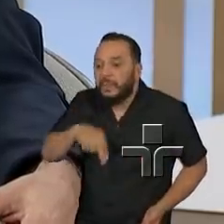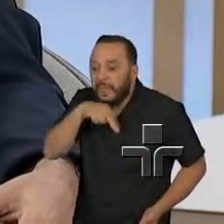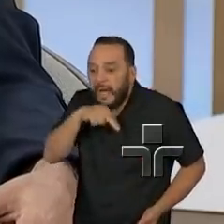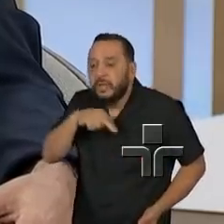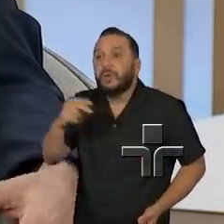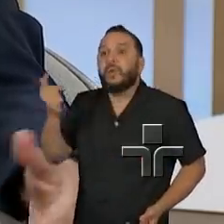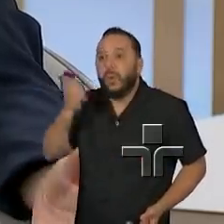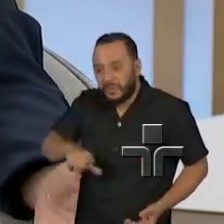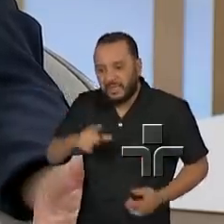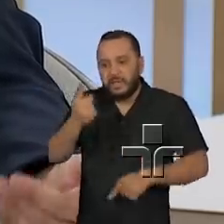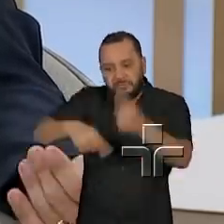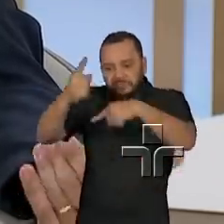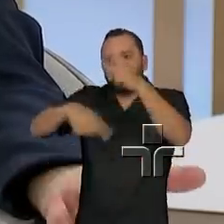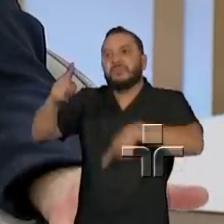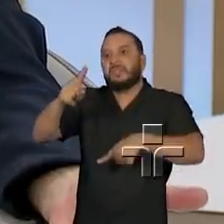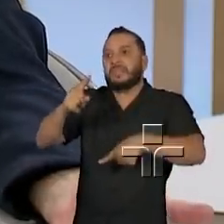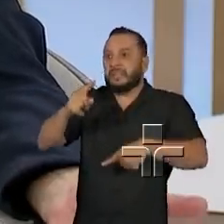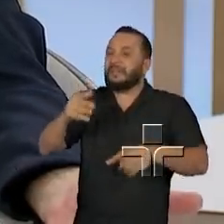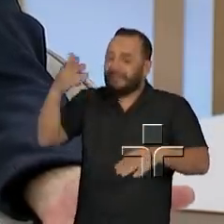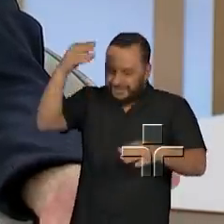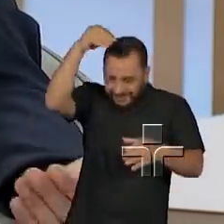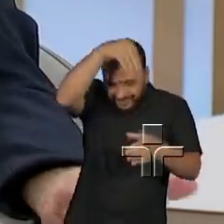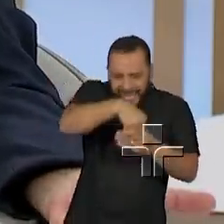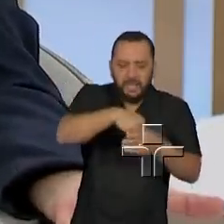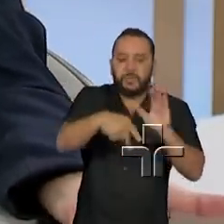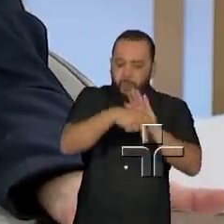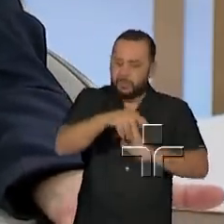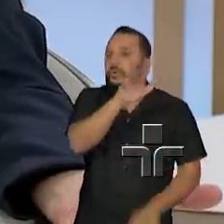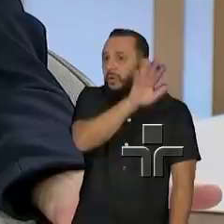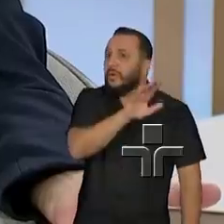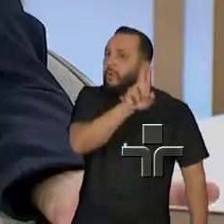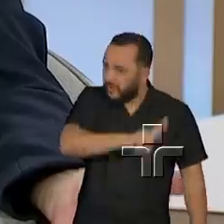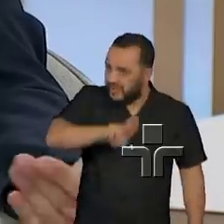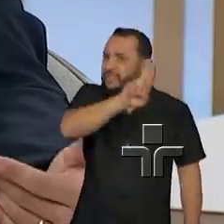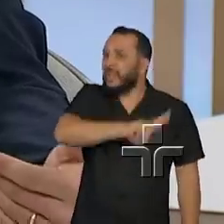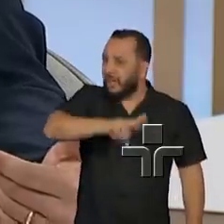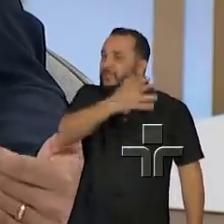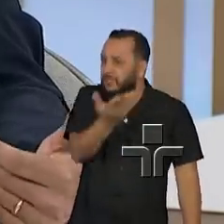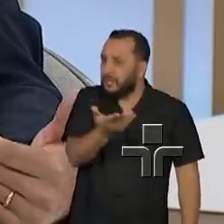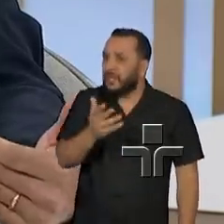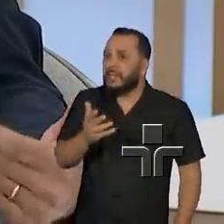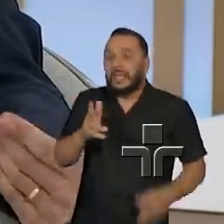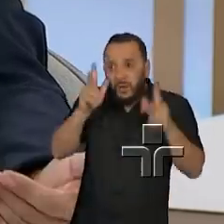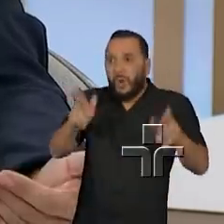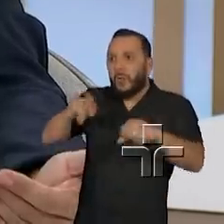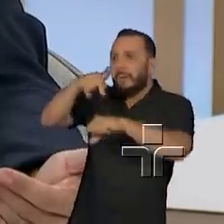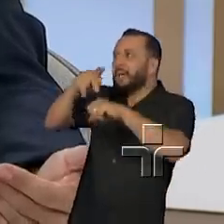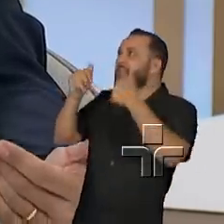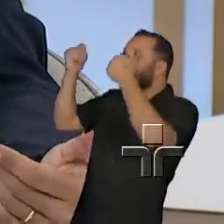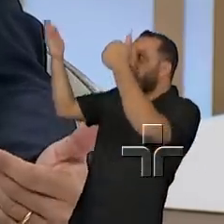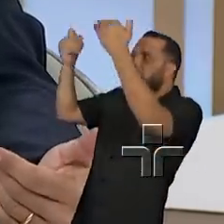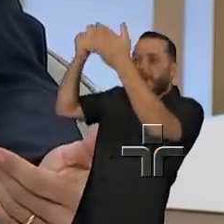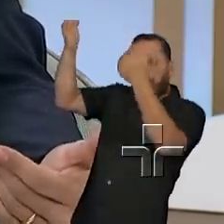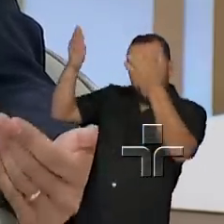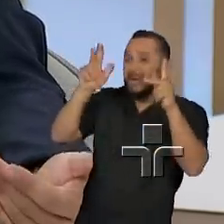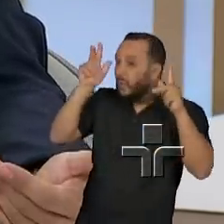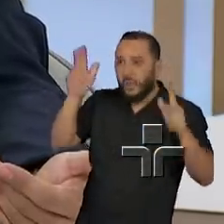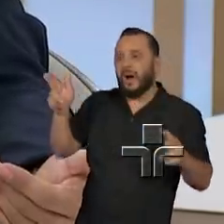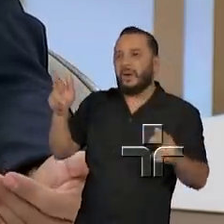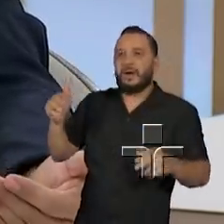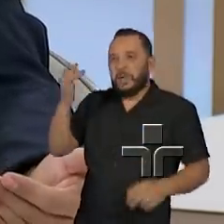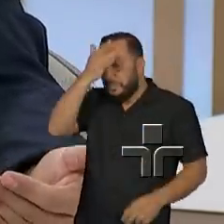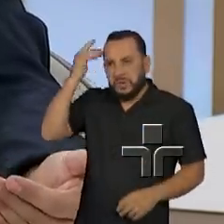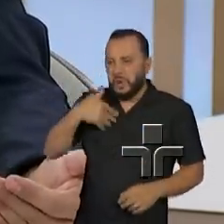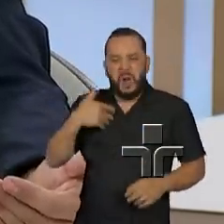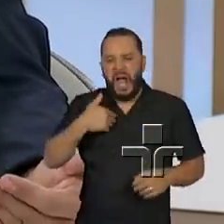aconteceu nos outros países desenvolvidos, nos países que se desenvolveram, e nós estamos perdendo o bonde da história. Agora, se muita gente quiser investir numa estratégia suicida,